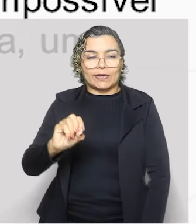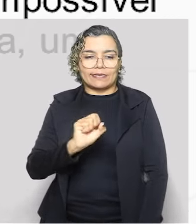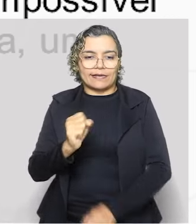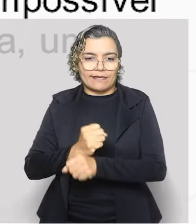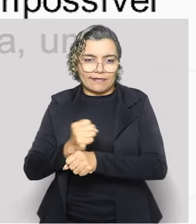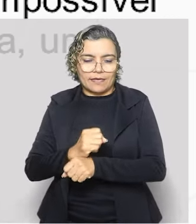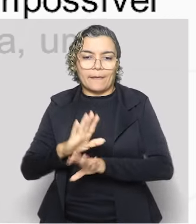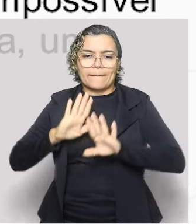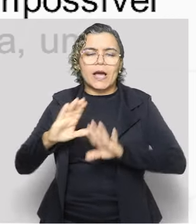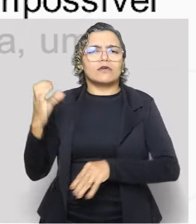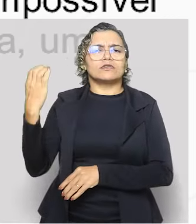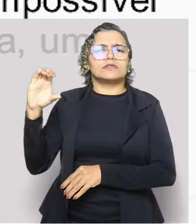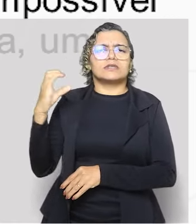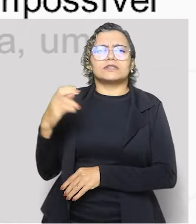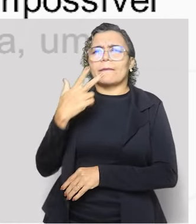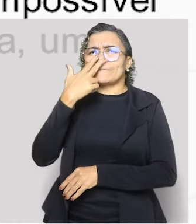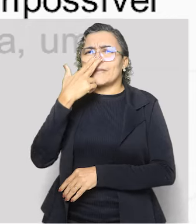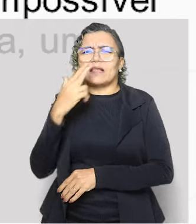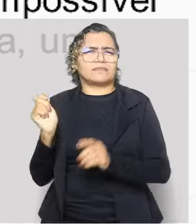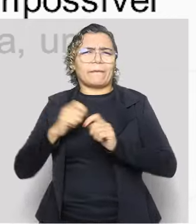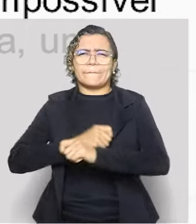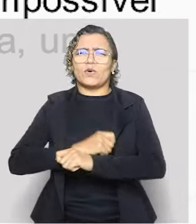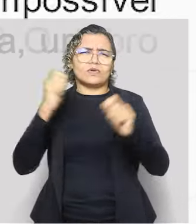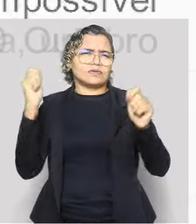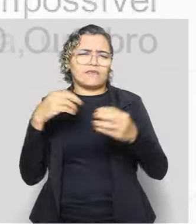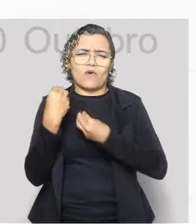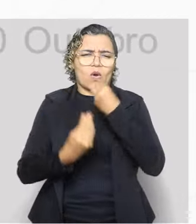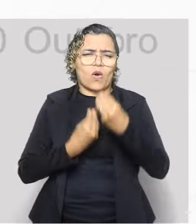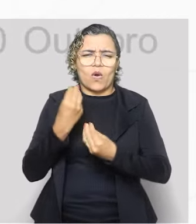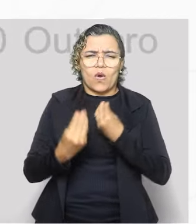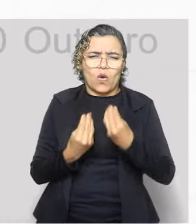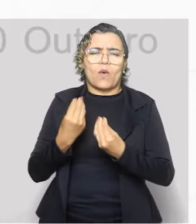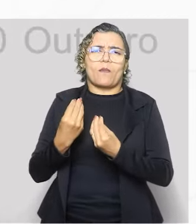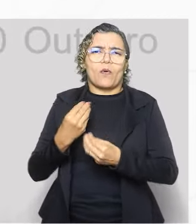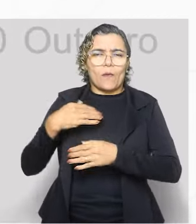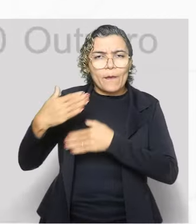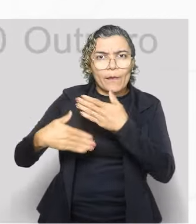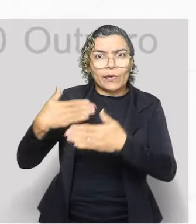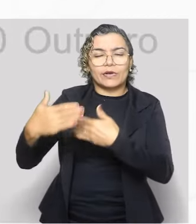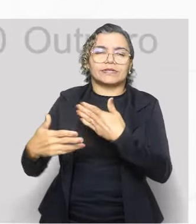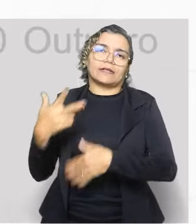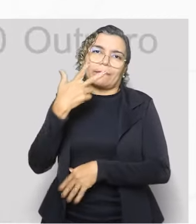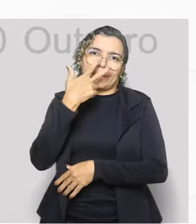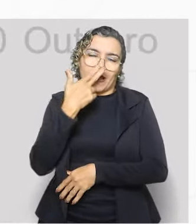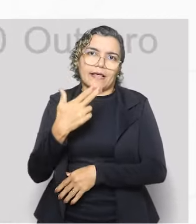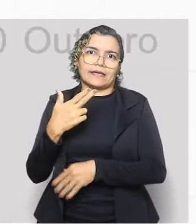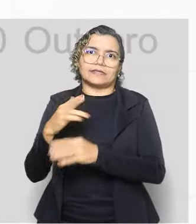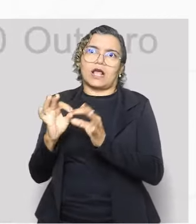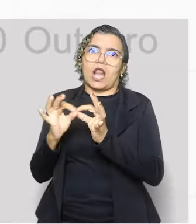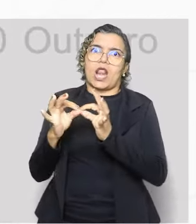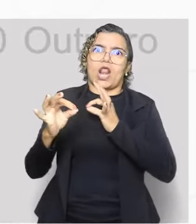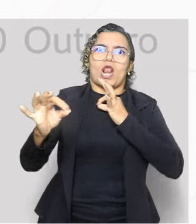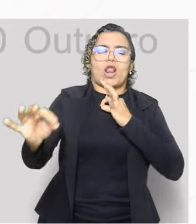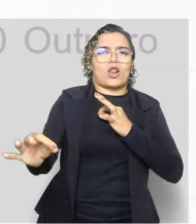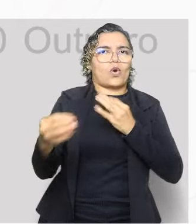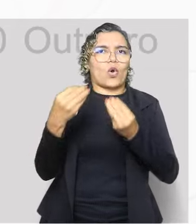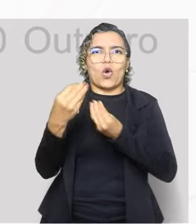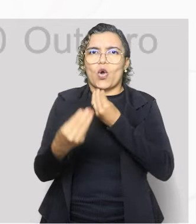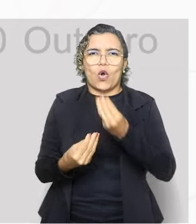assistir a evolução de uma nova espécie na natureza um processo que era considerado longo demais para ser